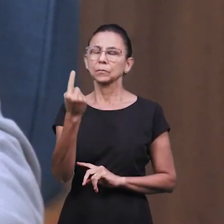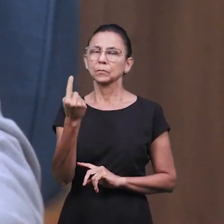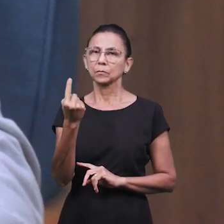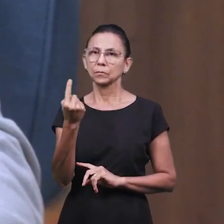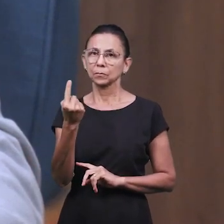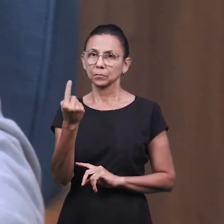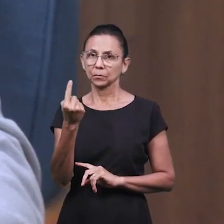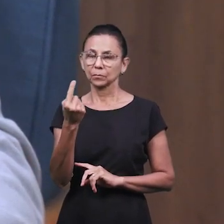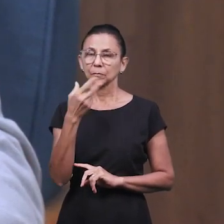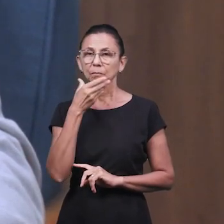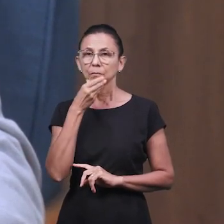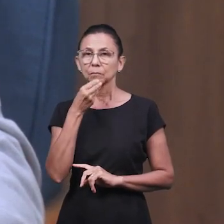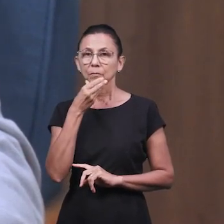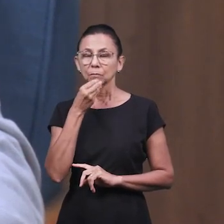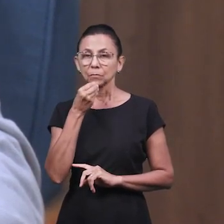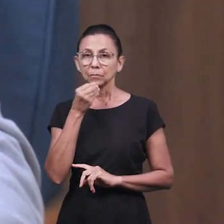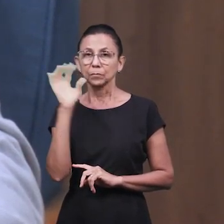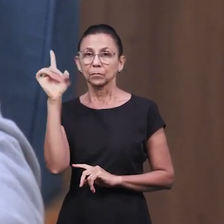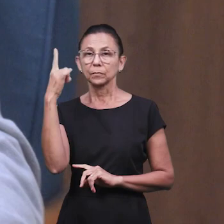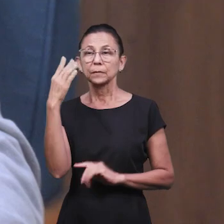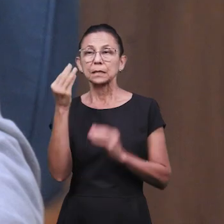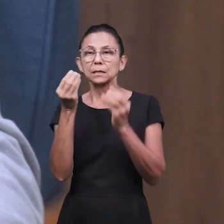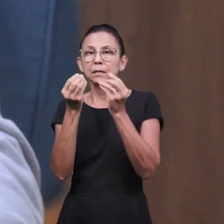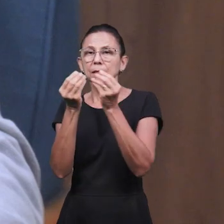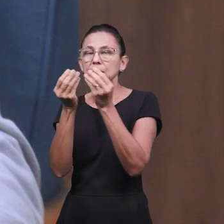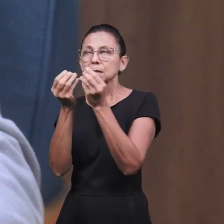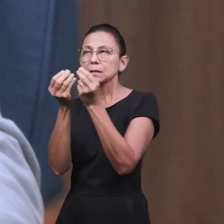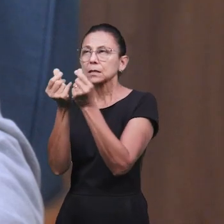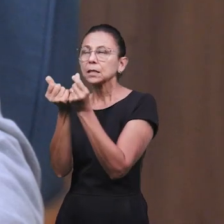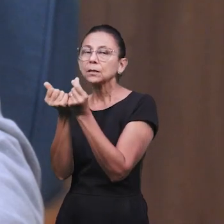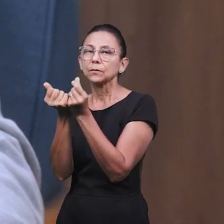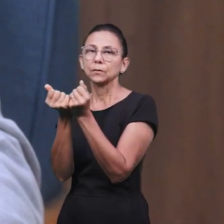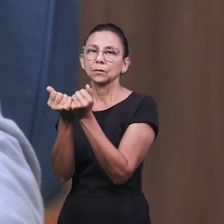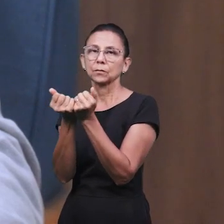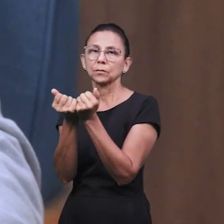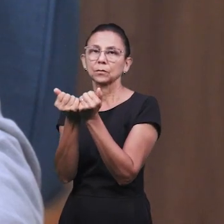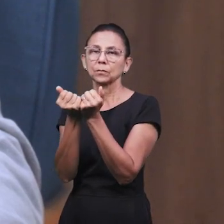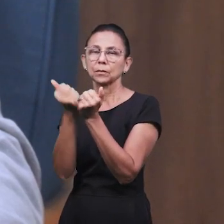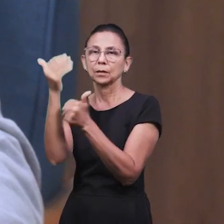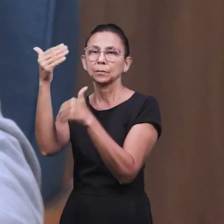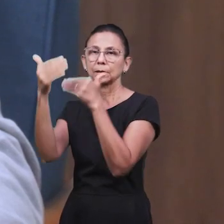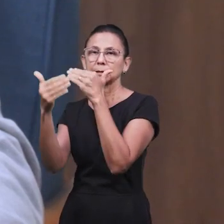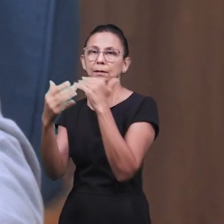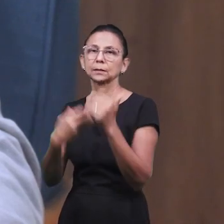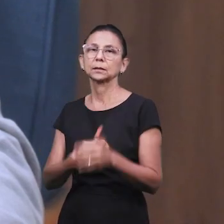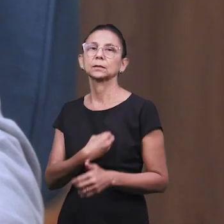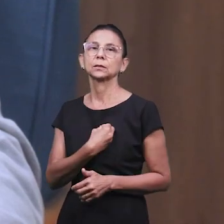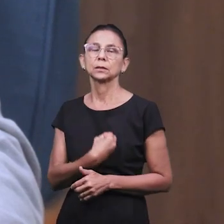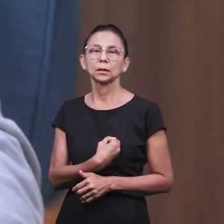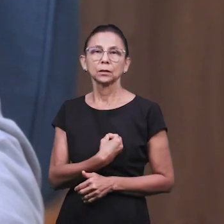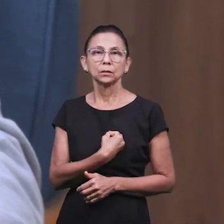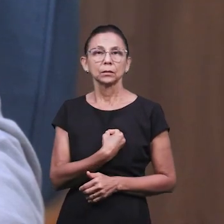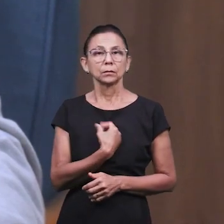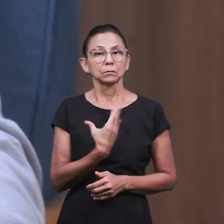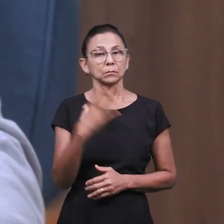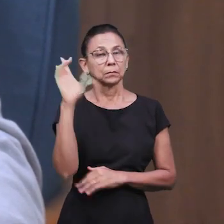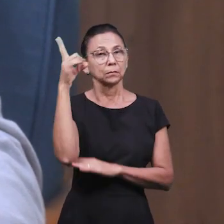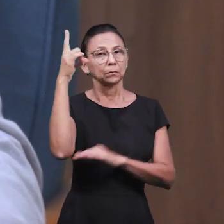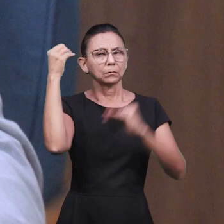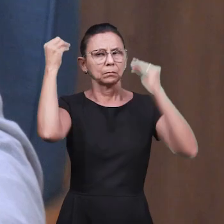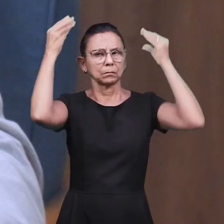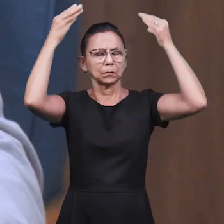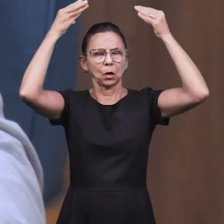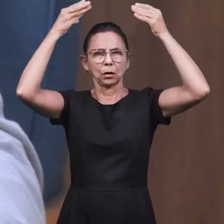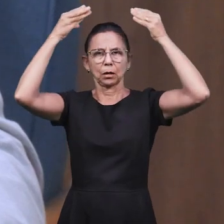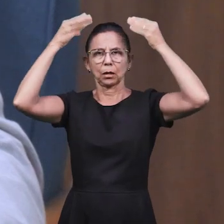Um homem sensível a Deus. Então, um homem que como